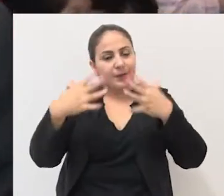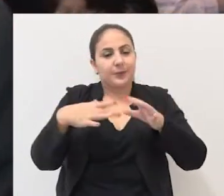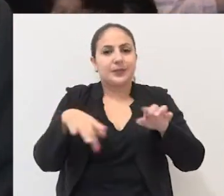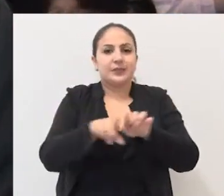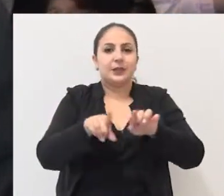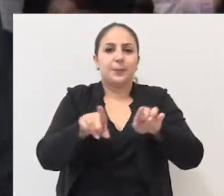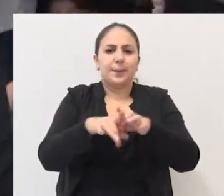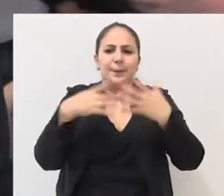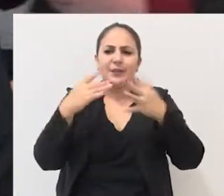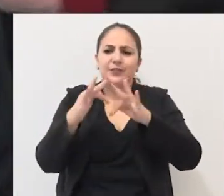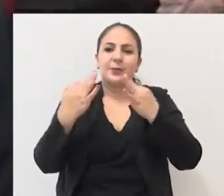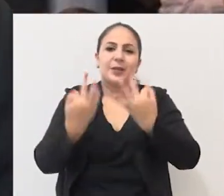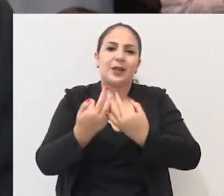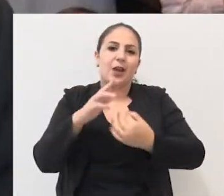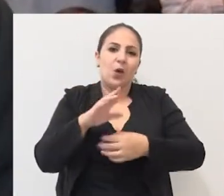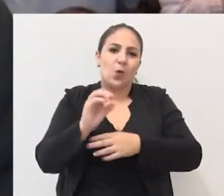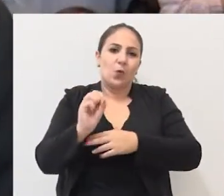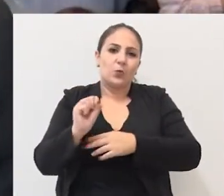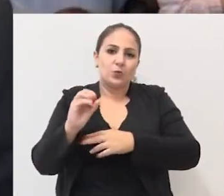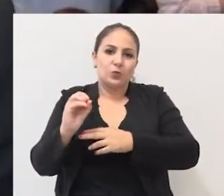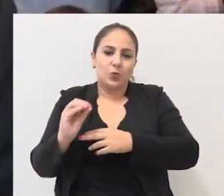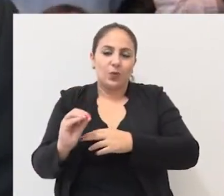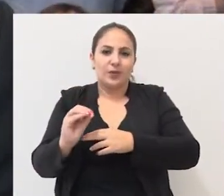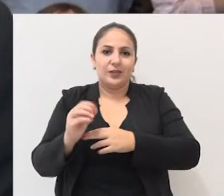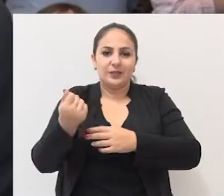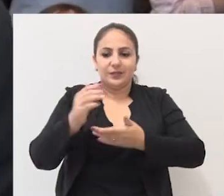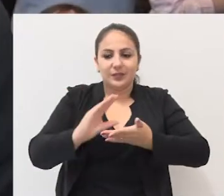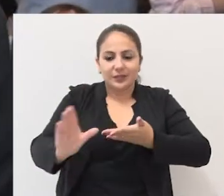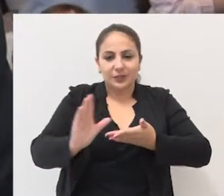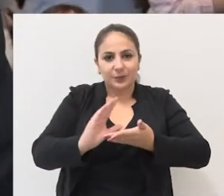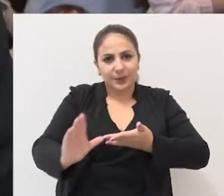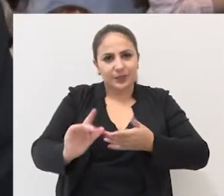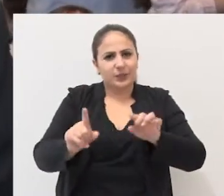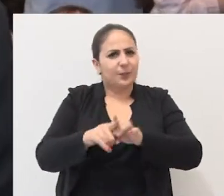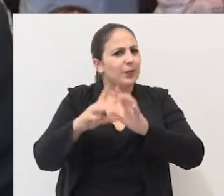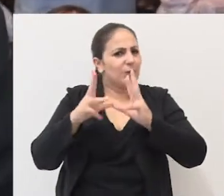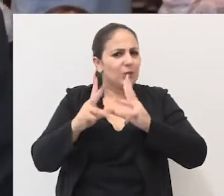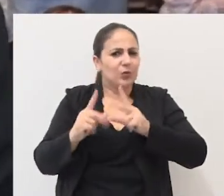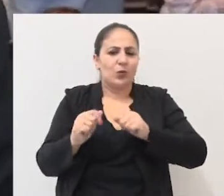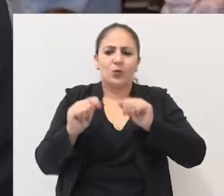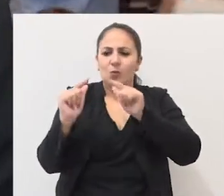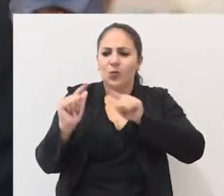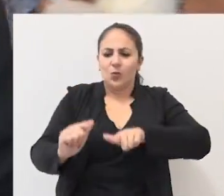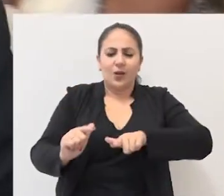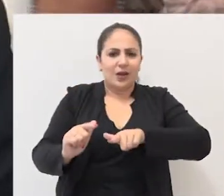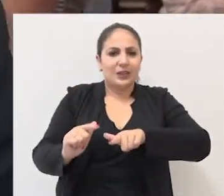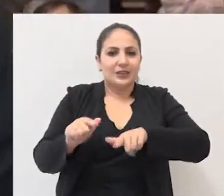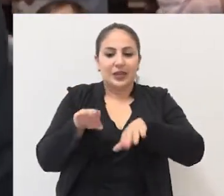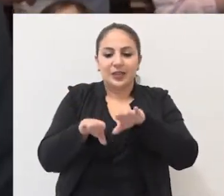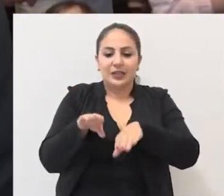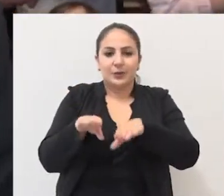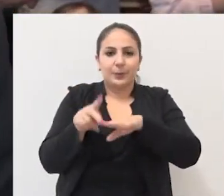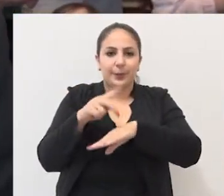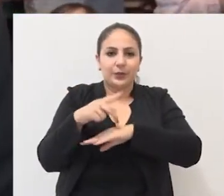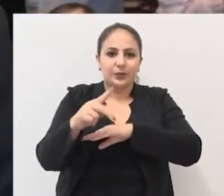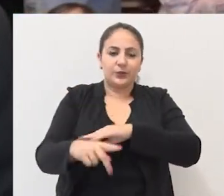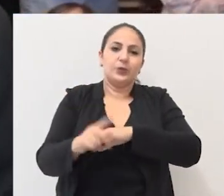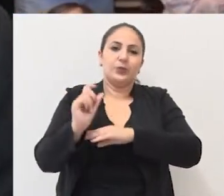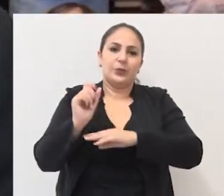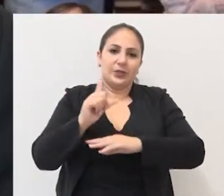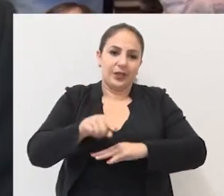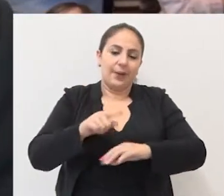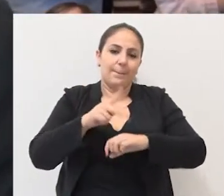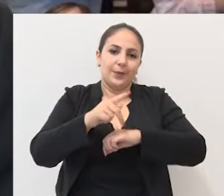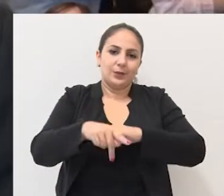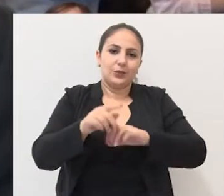parabéns à família Roso pelo empreendimento. Com certeza, o ponto de Passo Fundo será